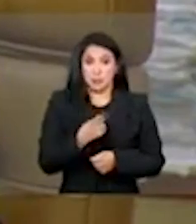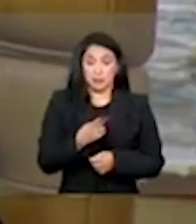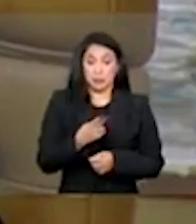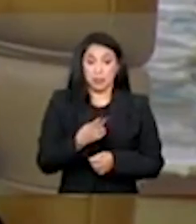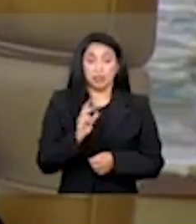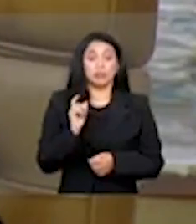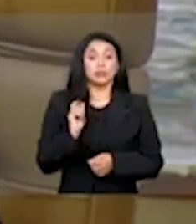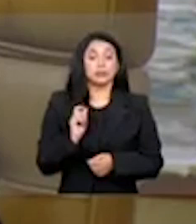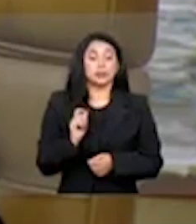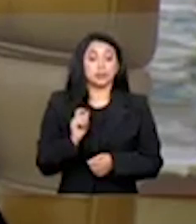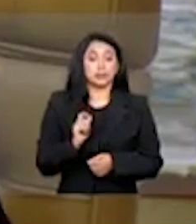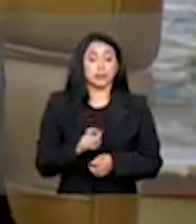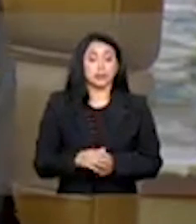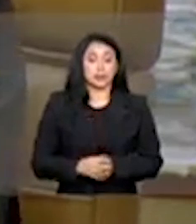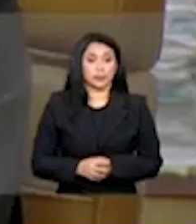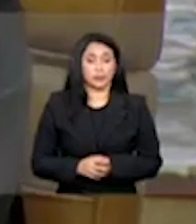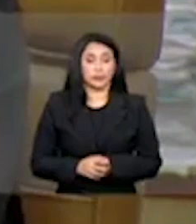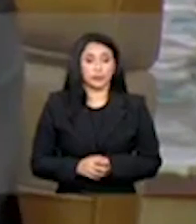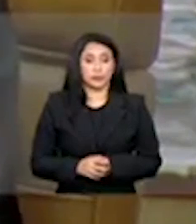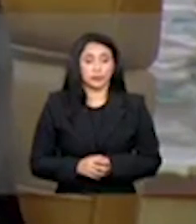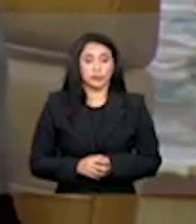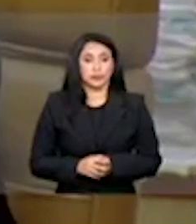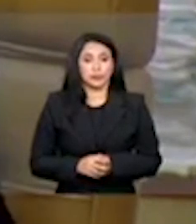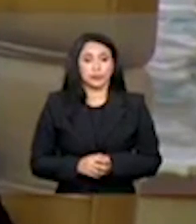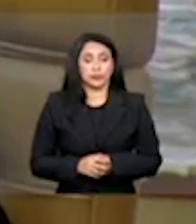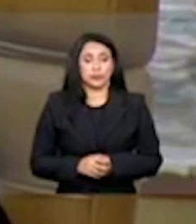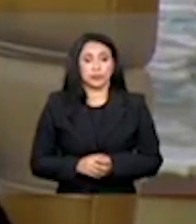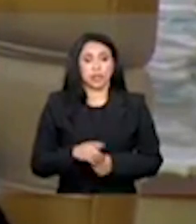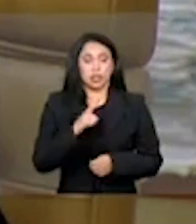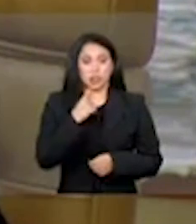que é o decano da parece ainda